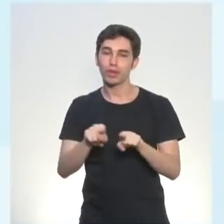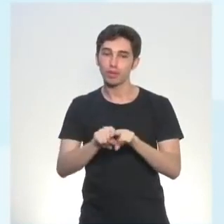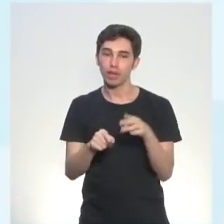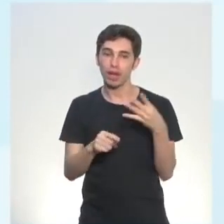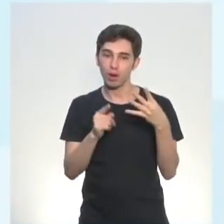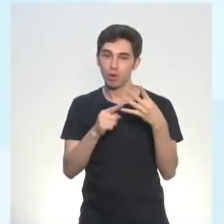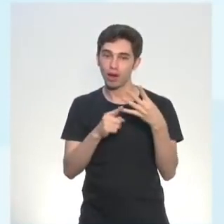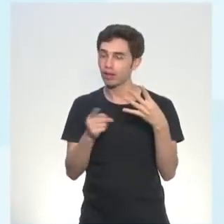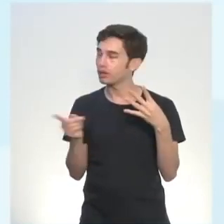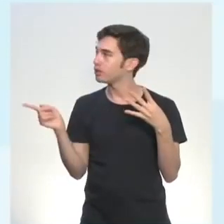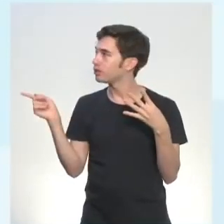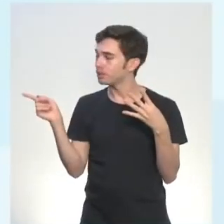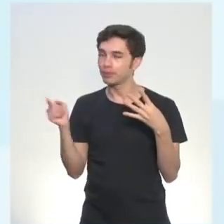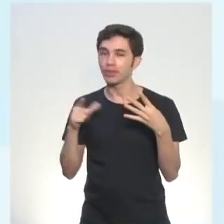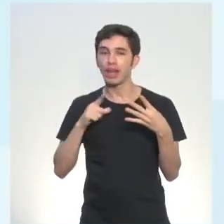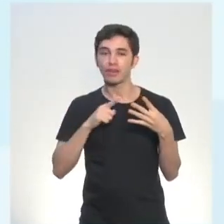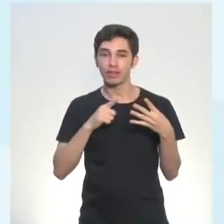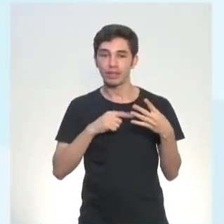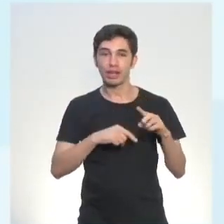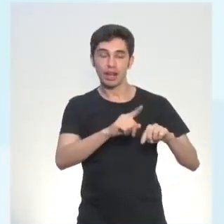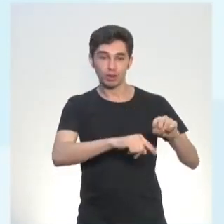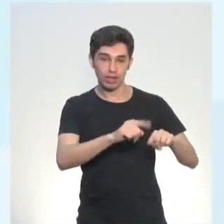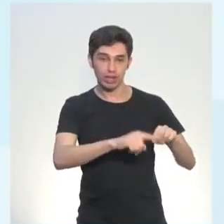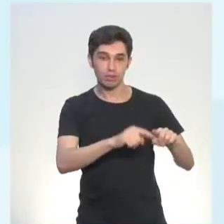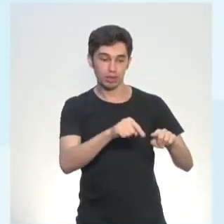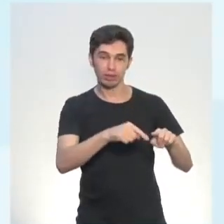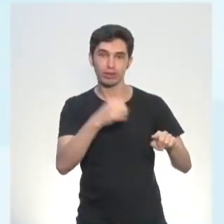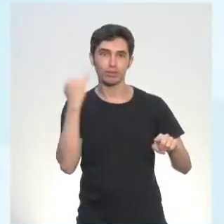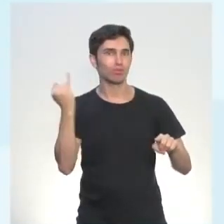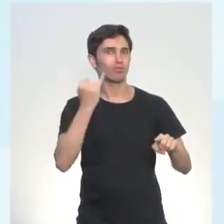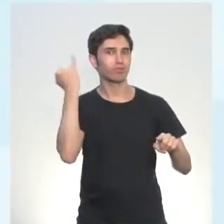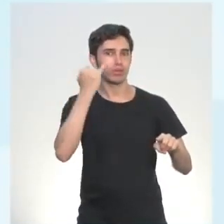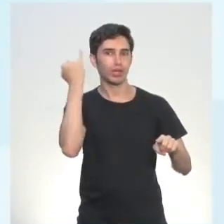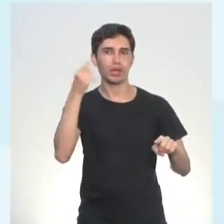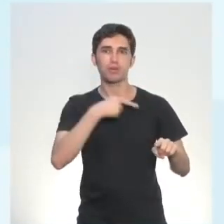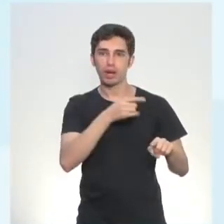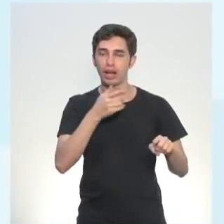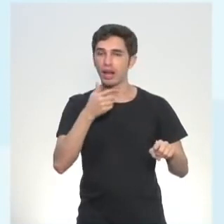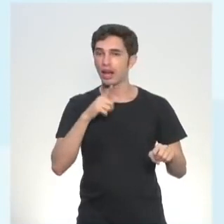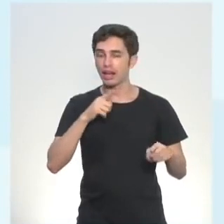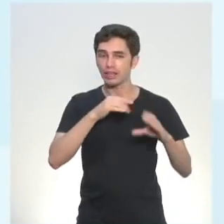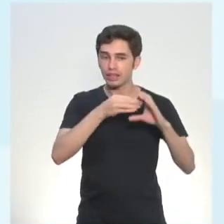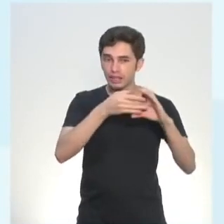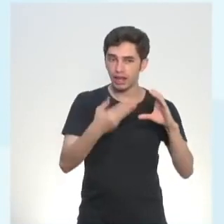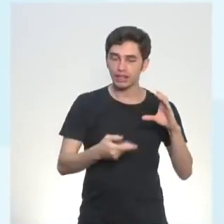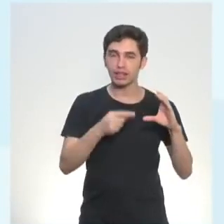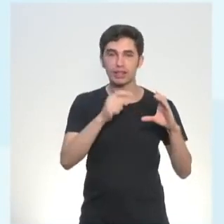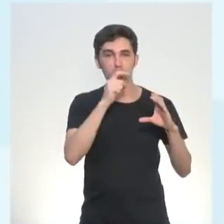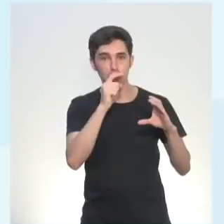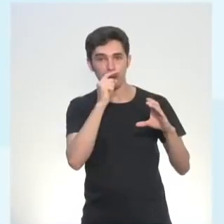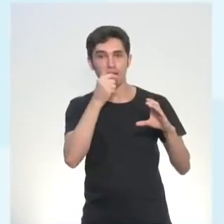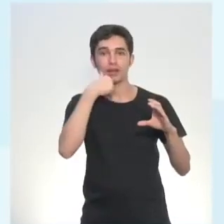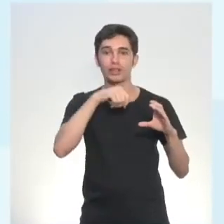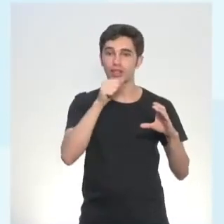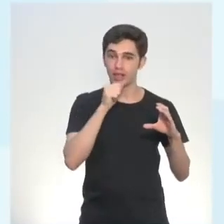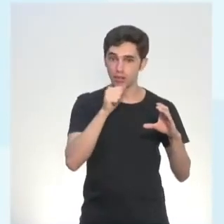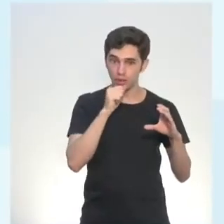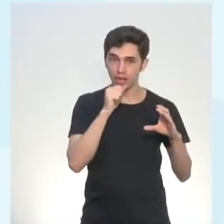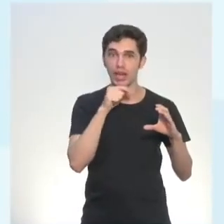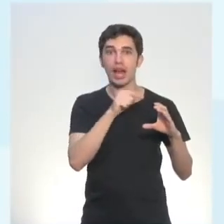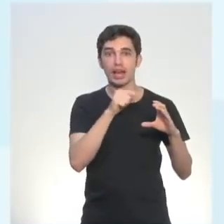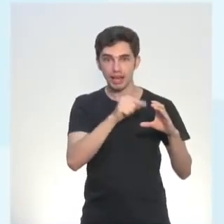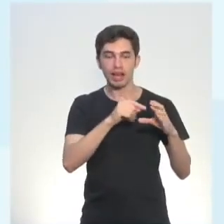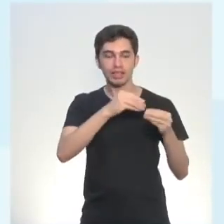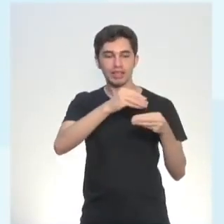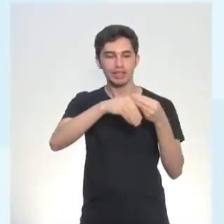então, os elementos que são determinantes dessas características maternas e paternas, e essas características, então,